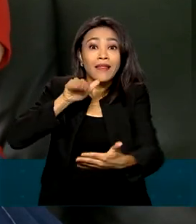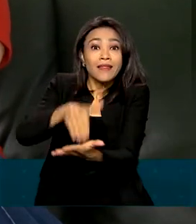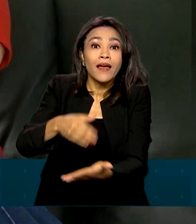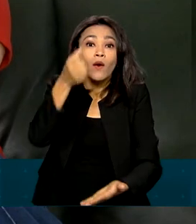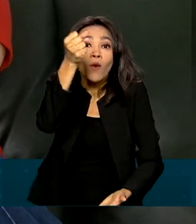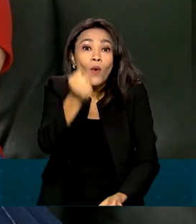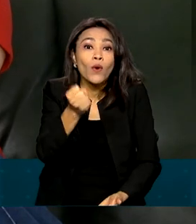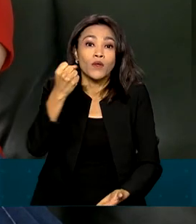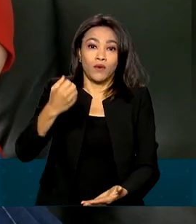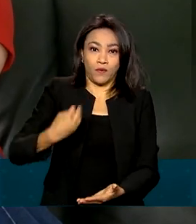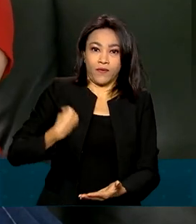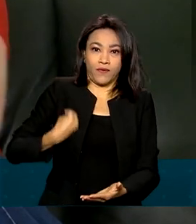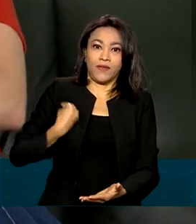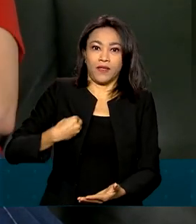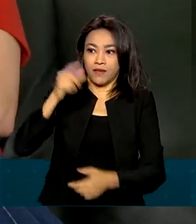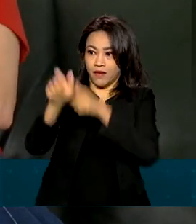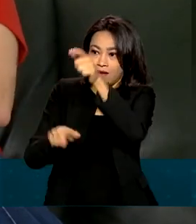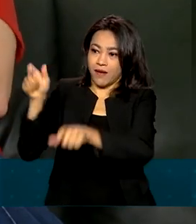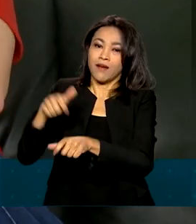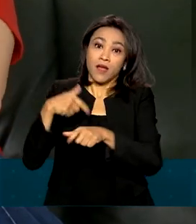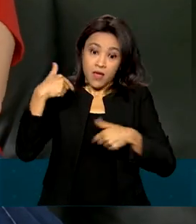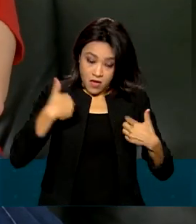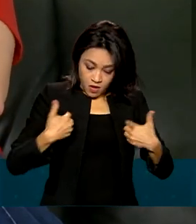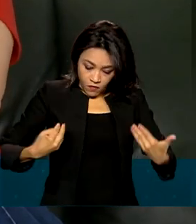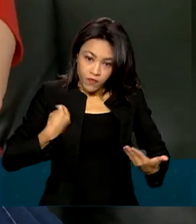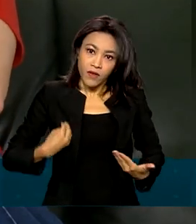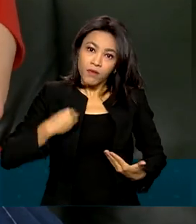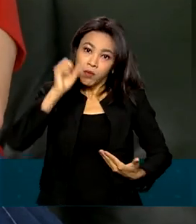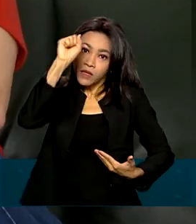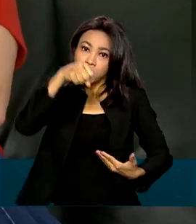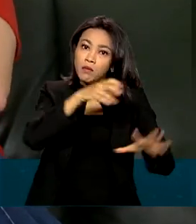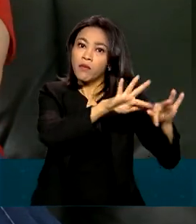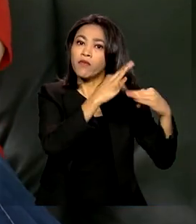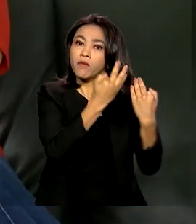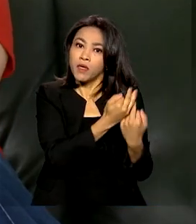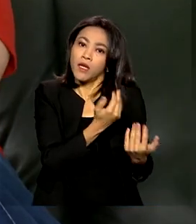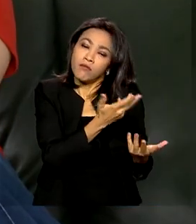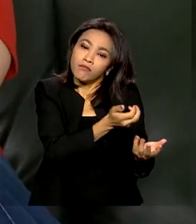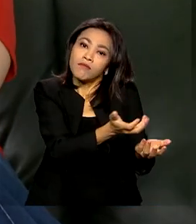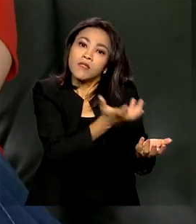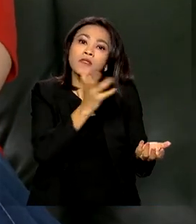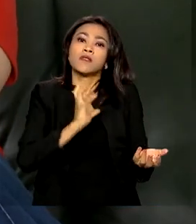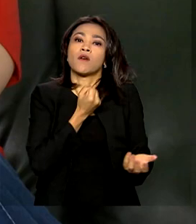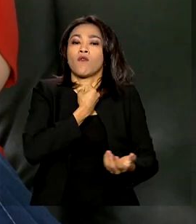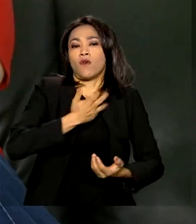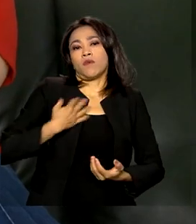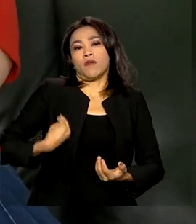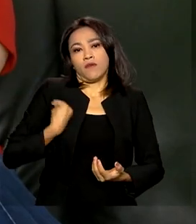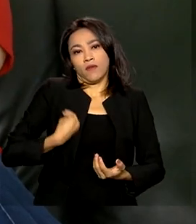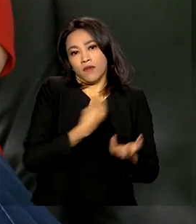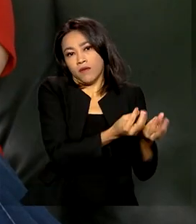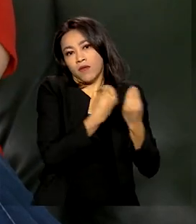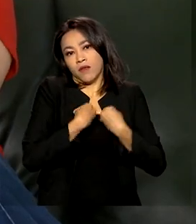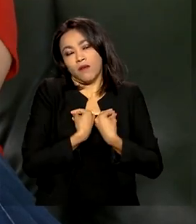eu sou a prova disso, eu estou aqui hoje porque uma família disse sim para a doação de órgãos e salvou minha vida e eu sou eternamente grata.